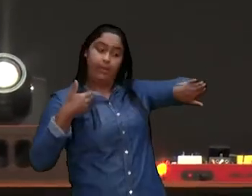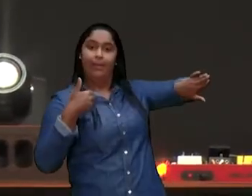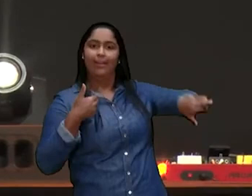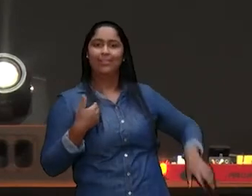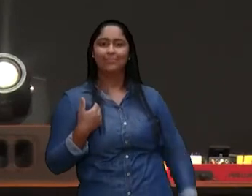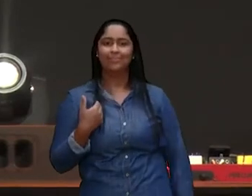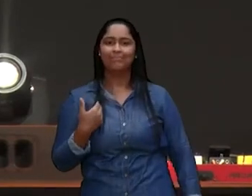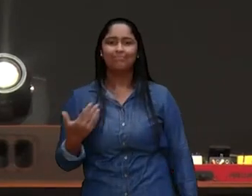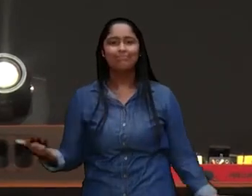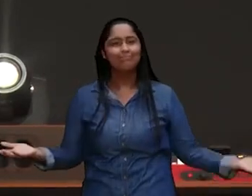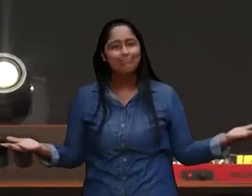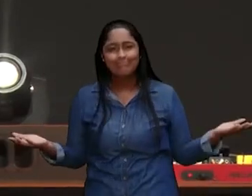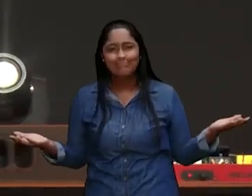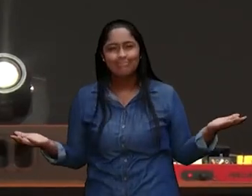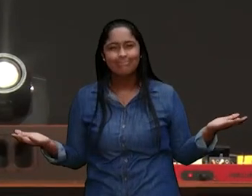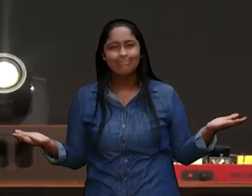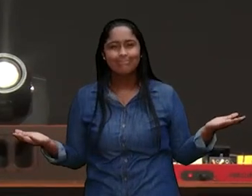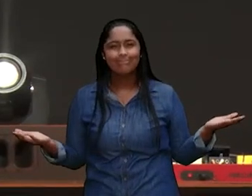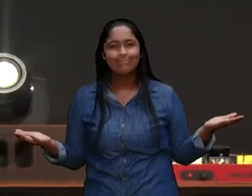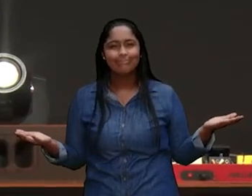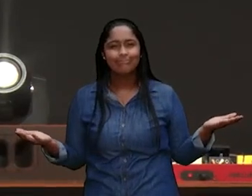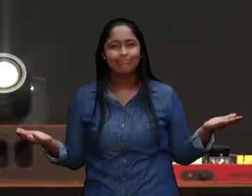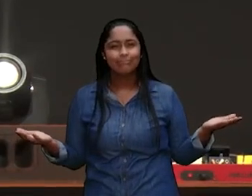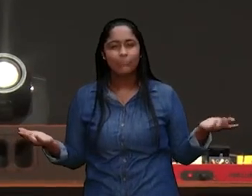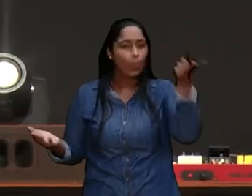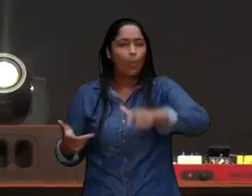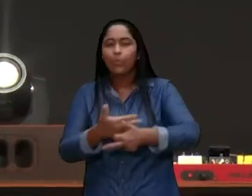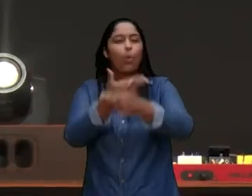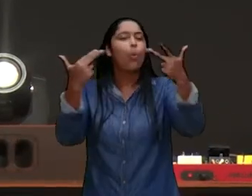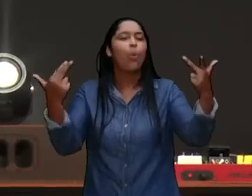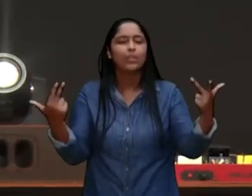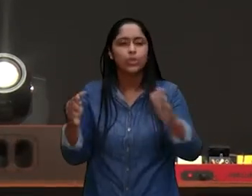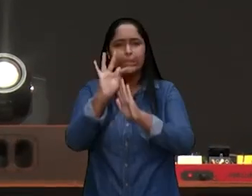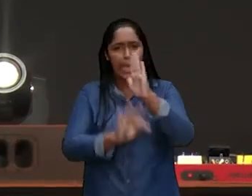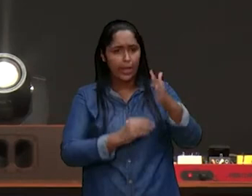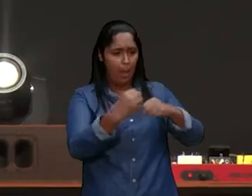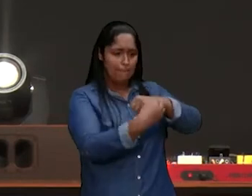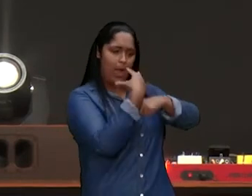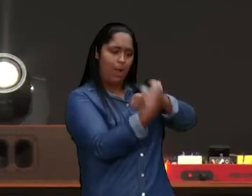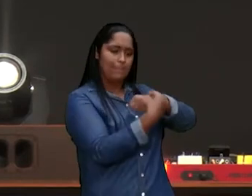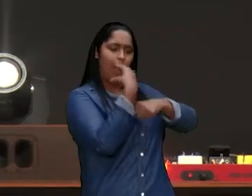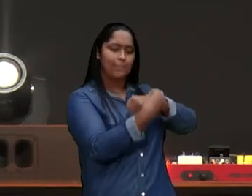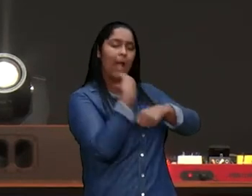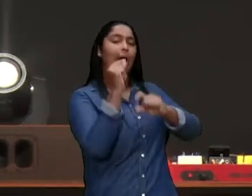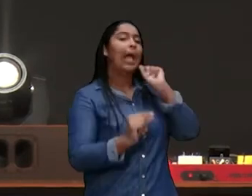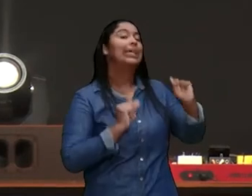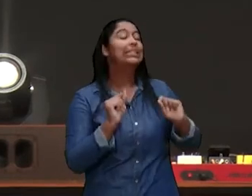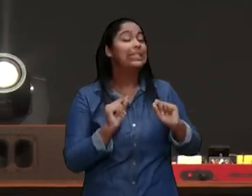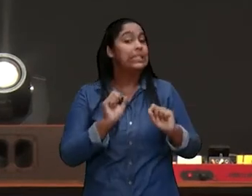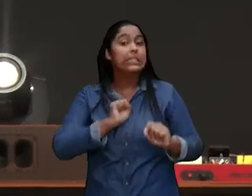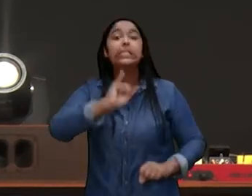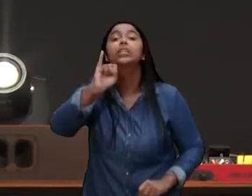e outra coisa que aprendi nesse texto como é que se Jesus colocar a mão na vida de uma pessoa ela pode ser imediatamente